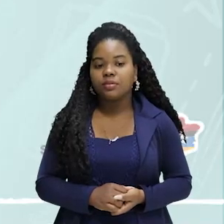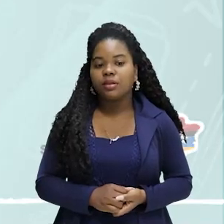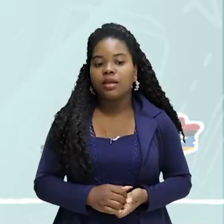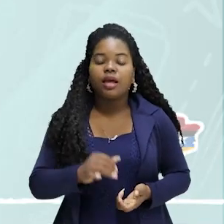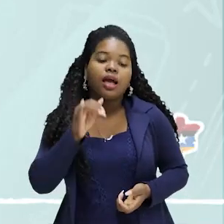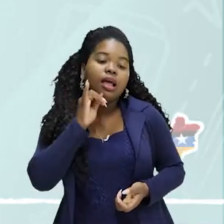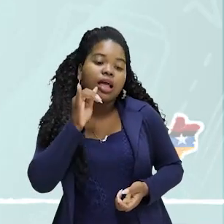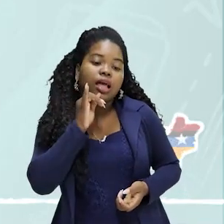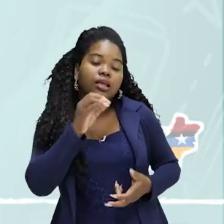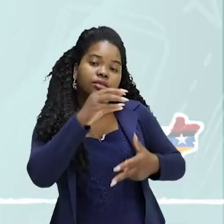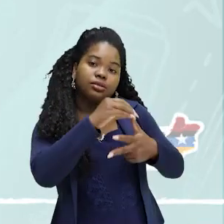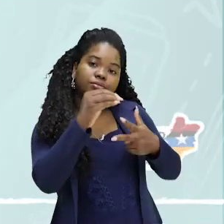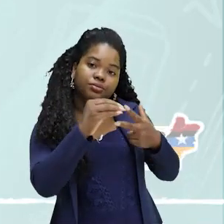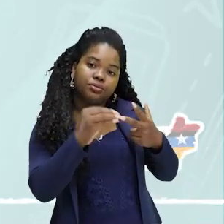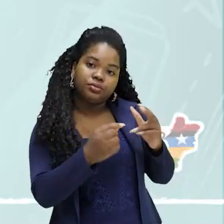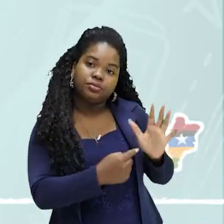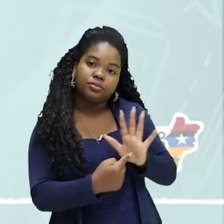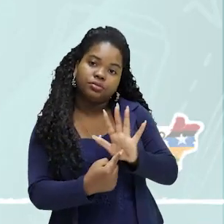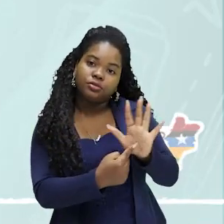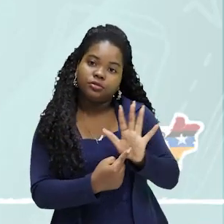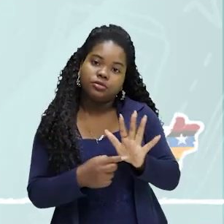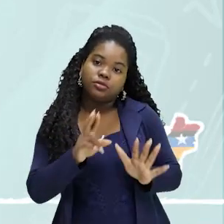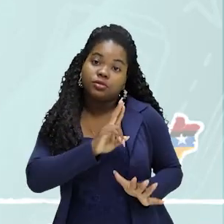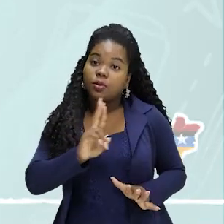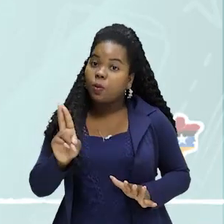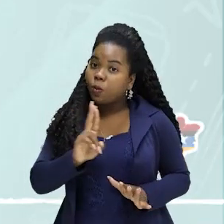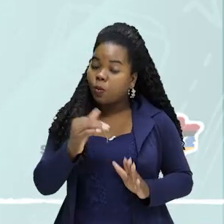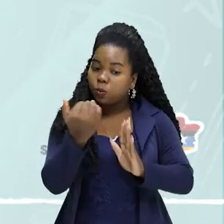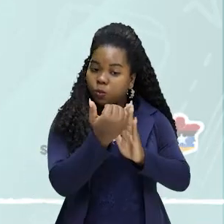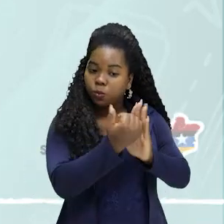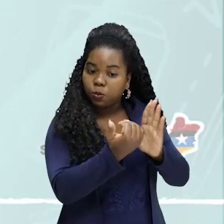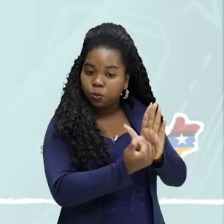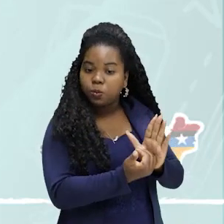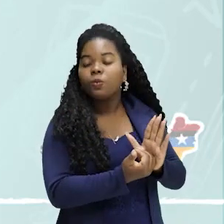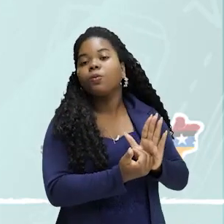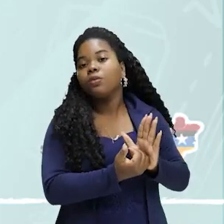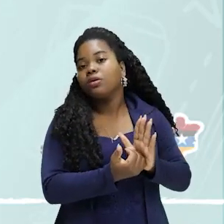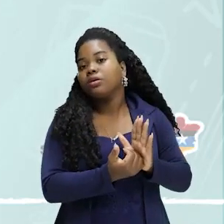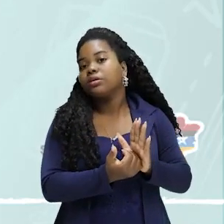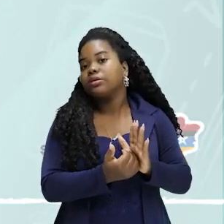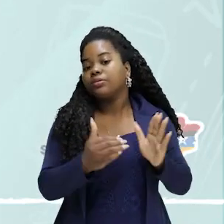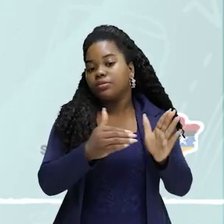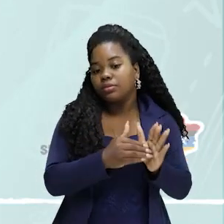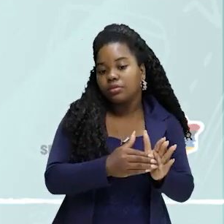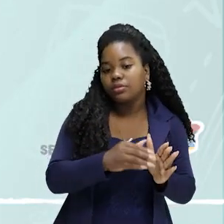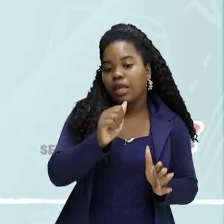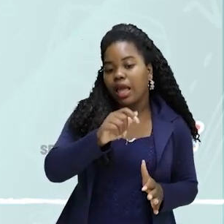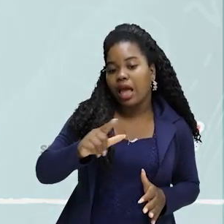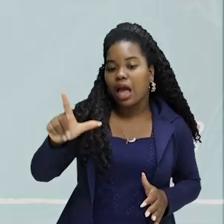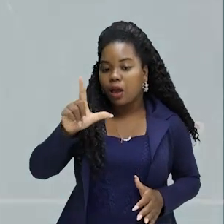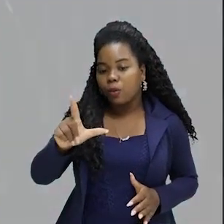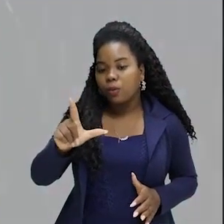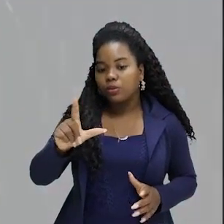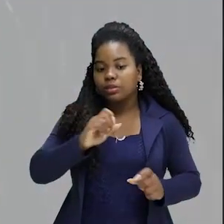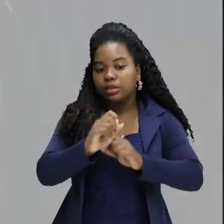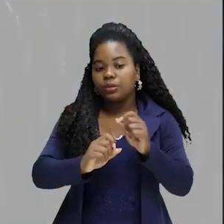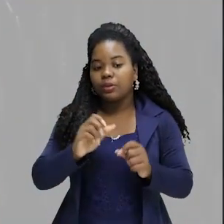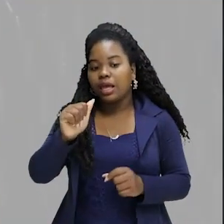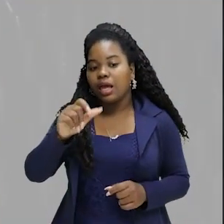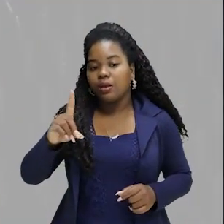Enem e apareceu o nome do composto. Bom, terminou em al, eu tenho um aldeído,